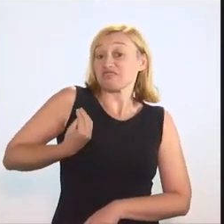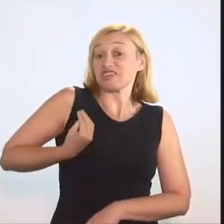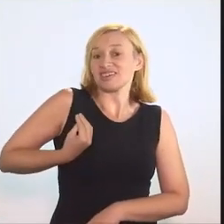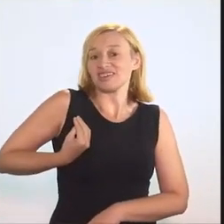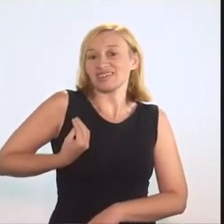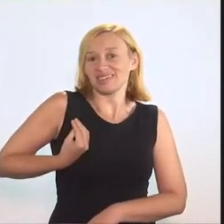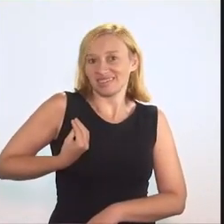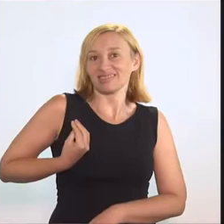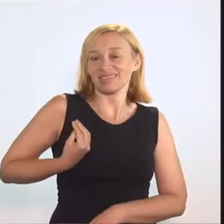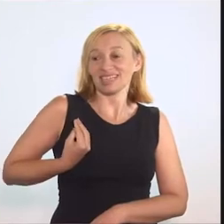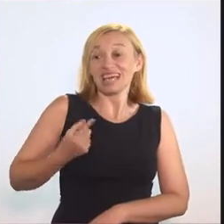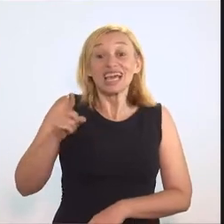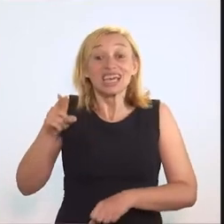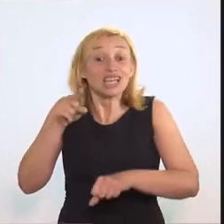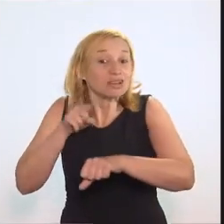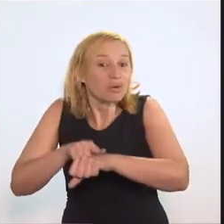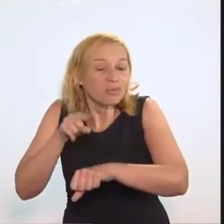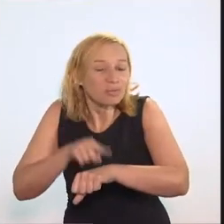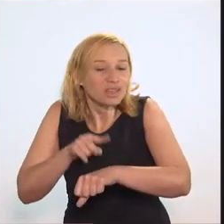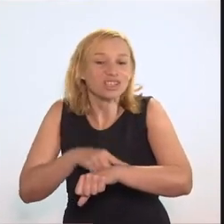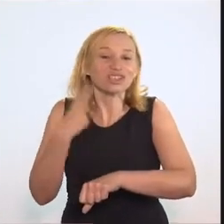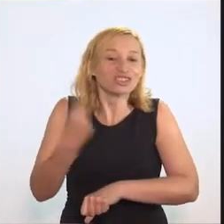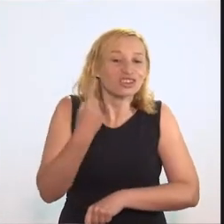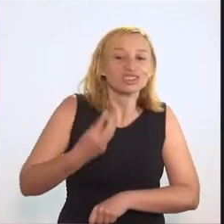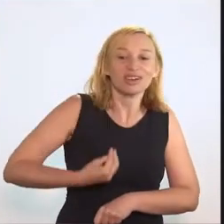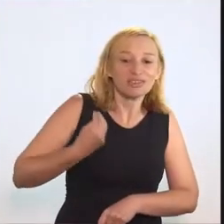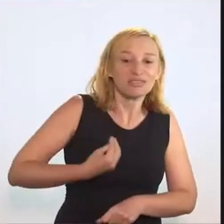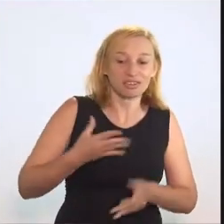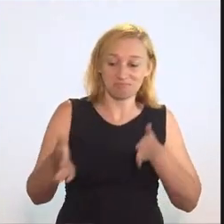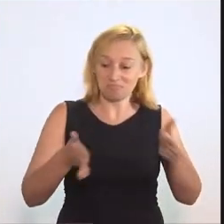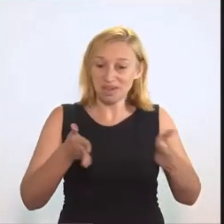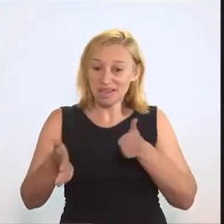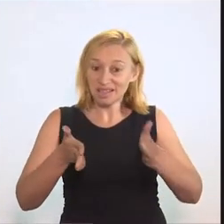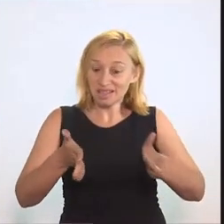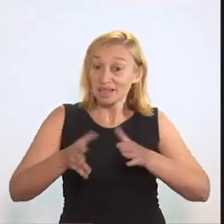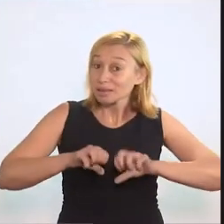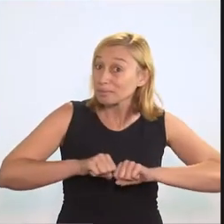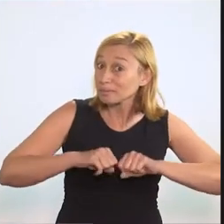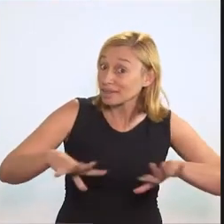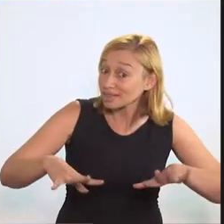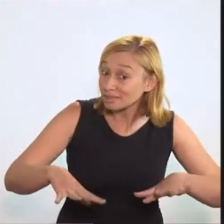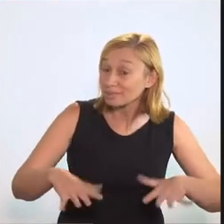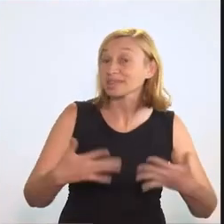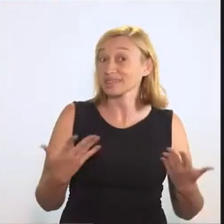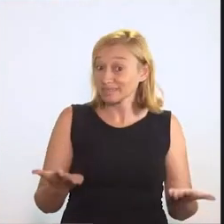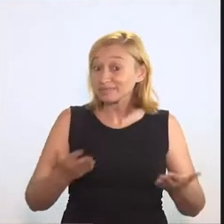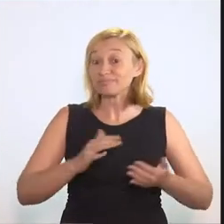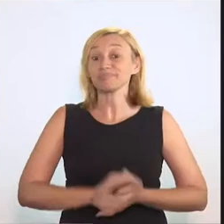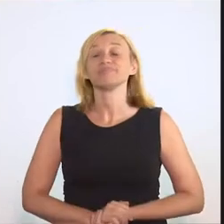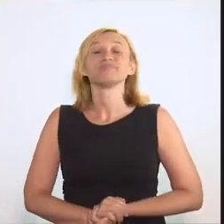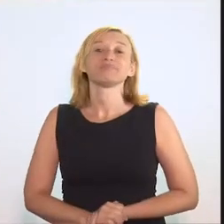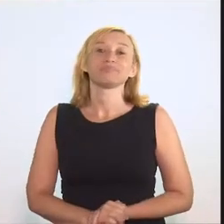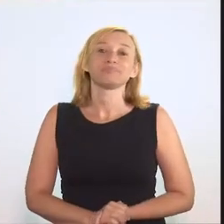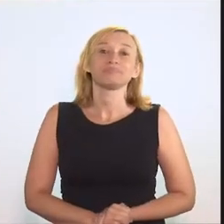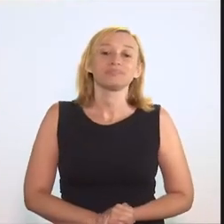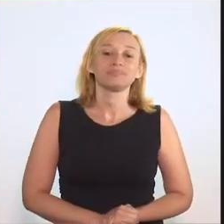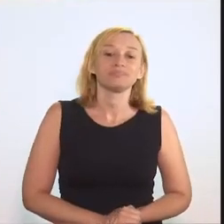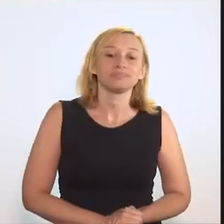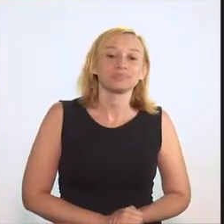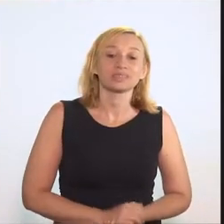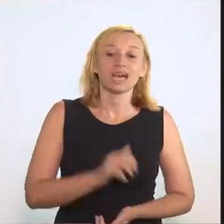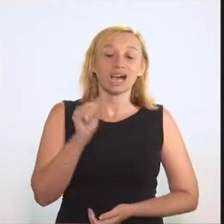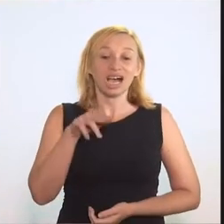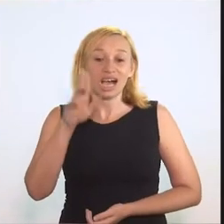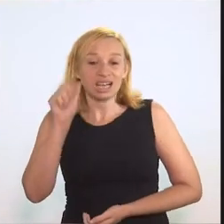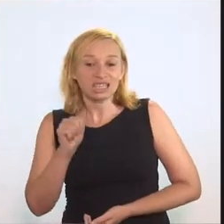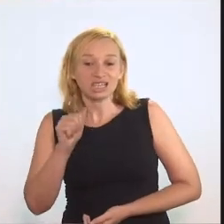sobre a vida e sobre aquele momento que a gente estava vivendo na pandemia. Ela compôs muita coisa durante a pandemia,